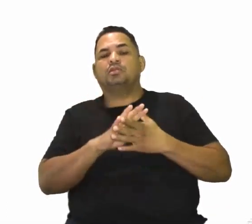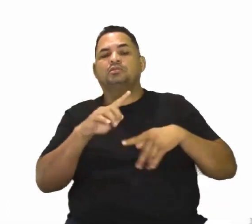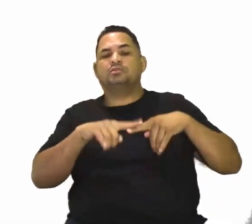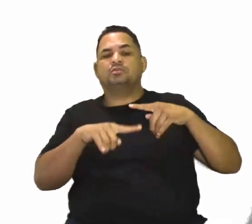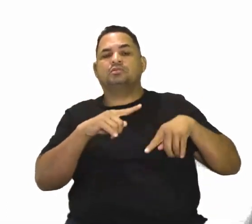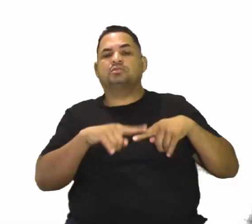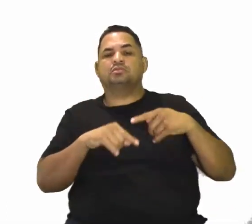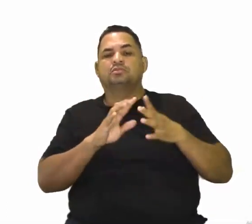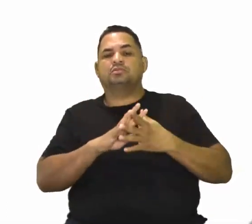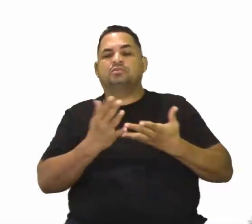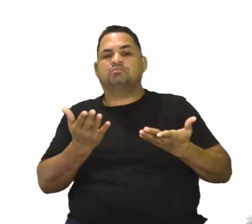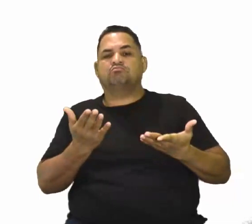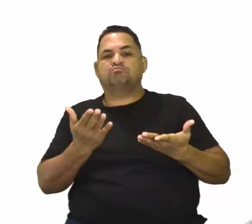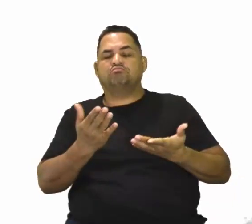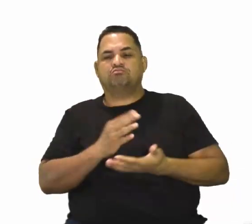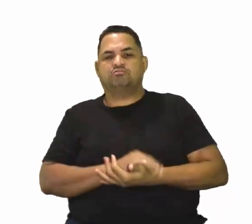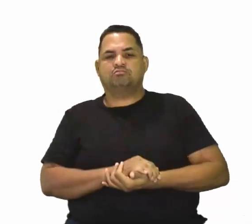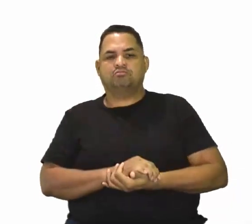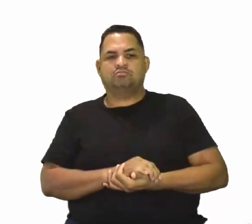agrícolas e matéria-prima?